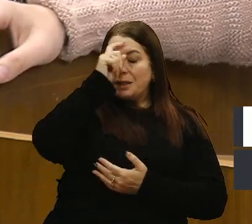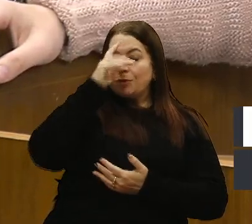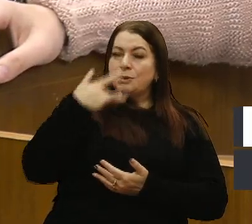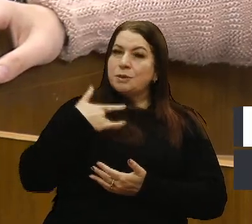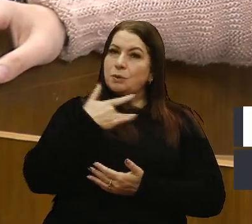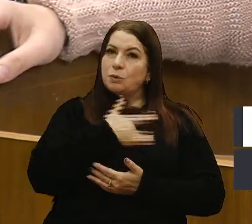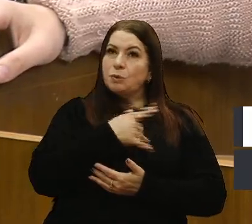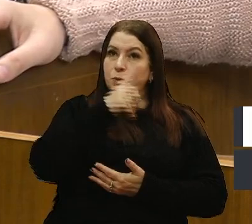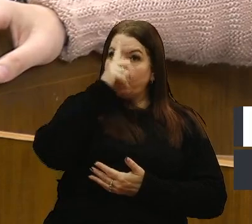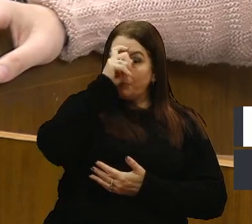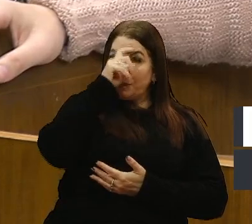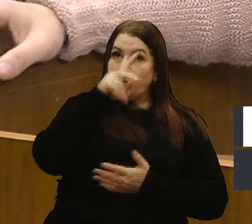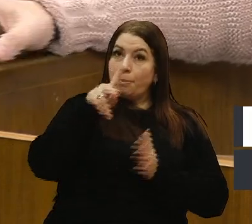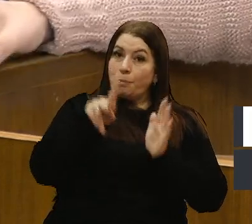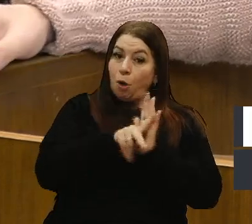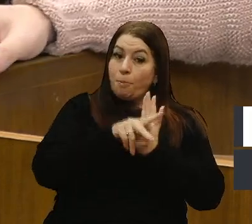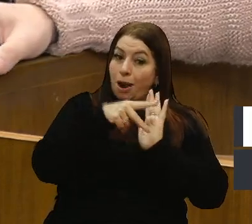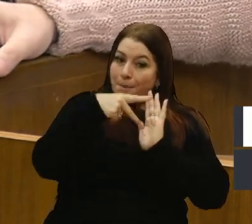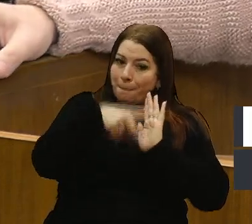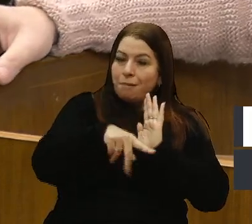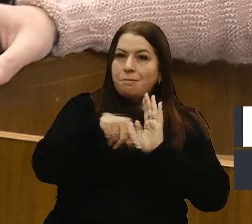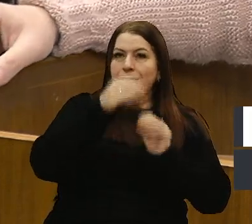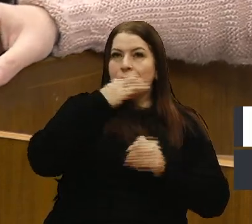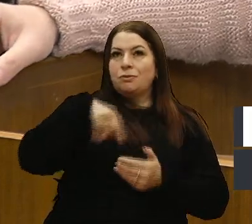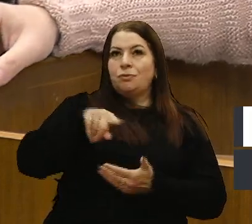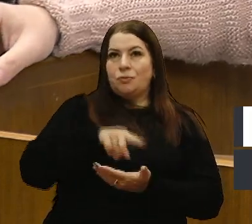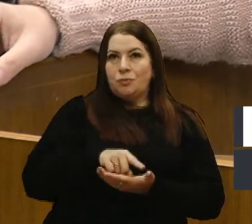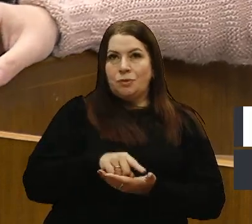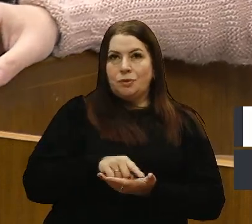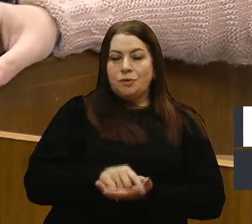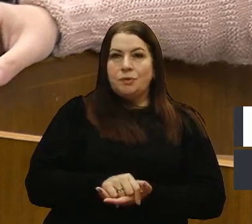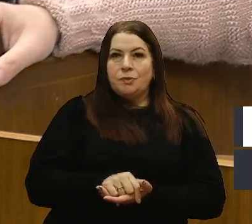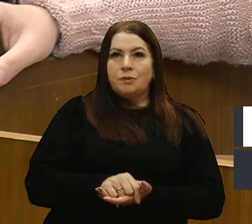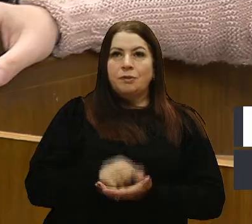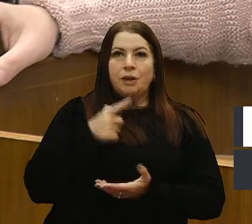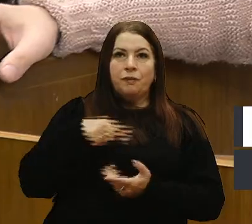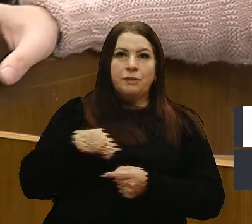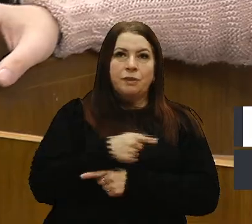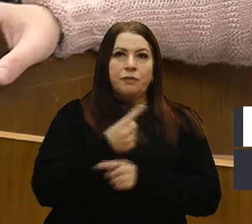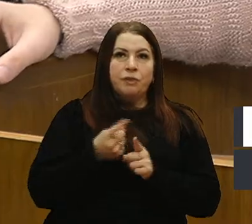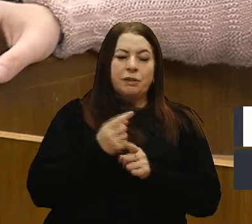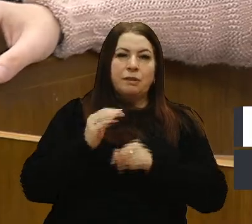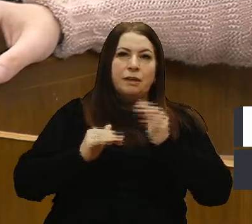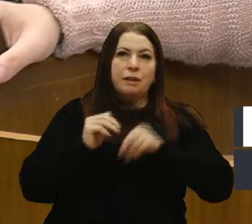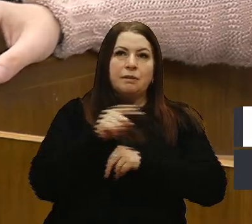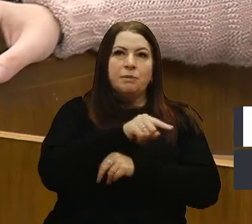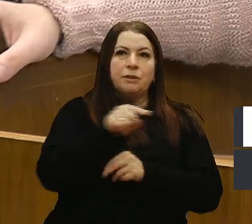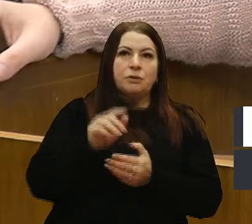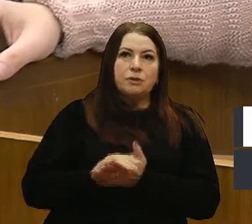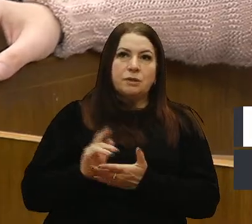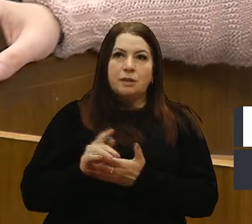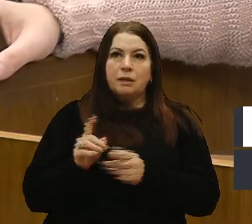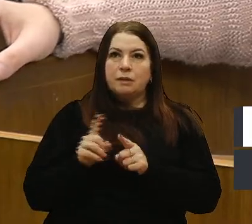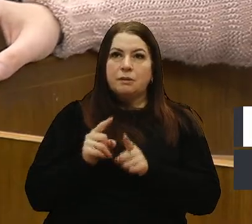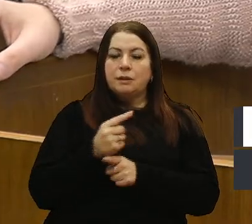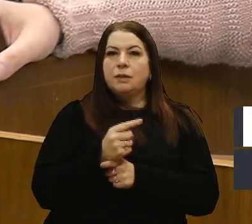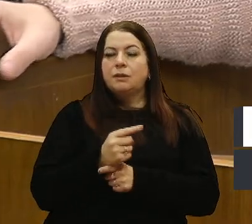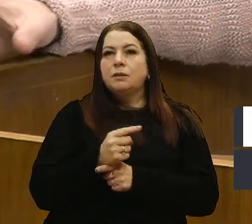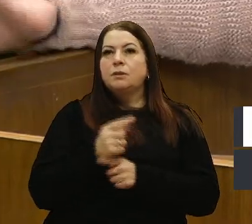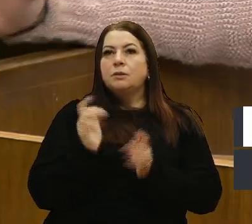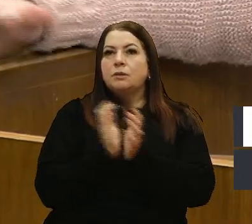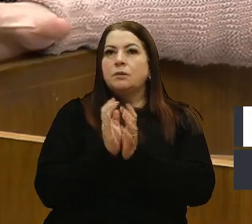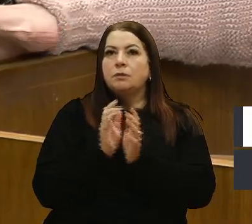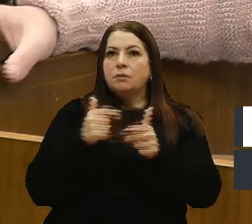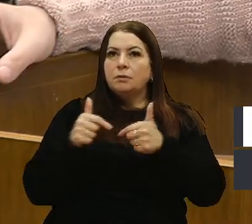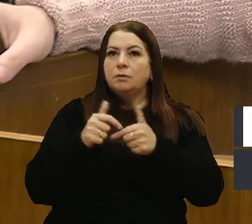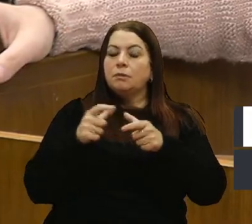seja um hospital para Caxias do Sul, né? Nós conseguimos construir, inclusive, um grupo de trabalho que a ideia é que